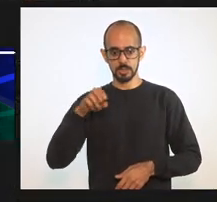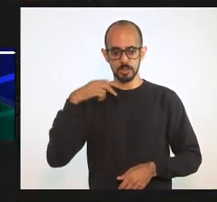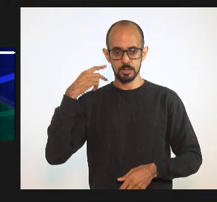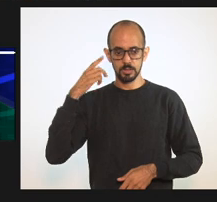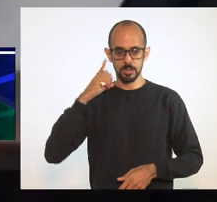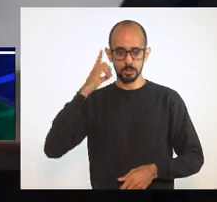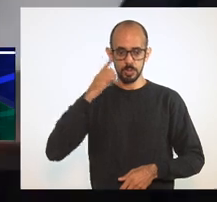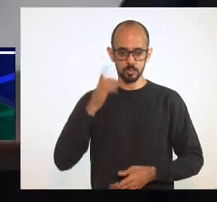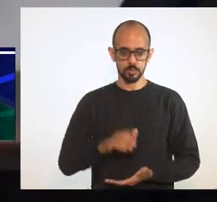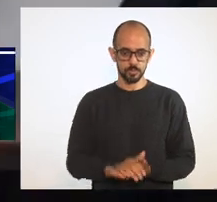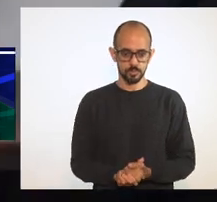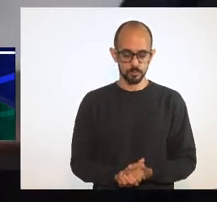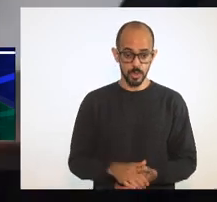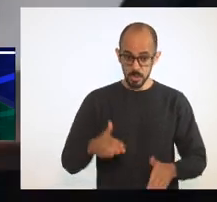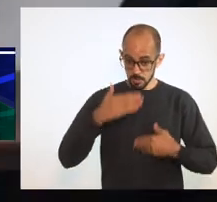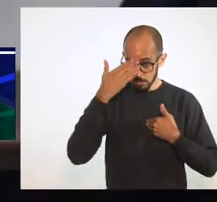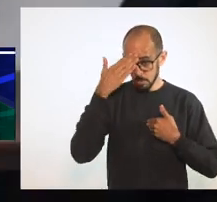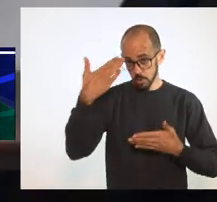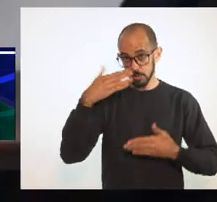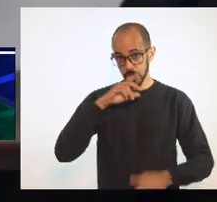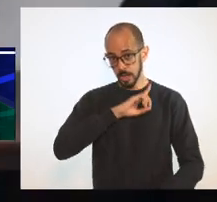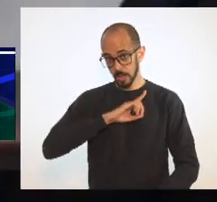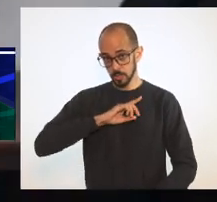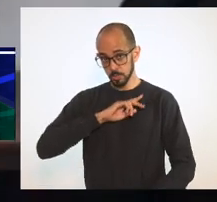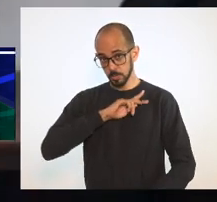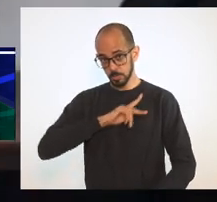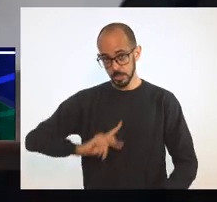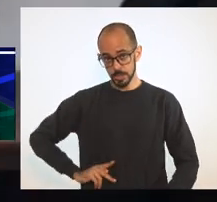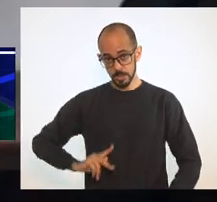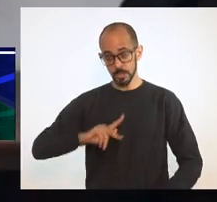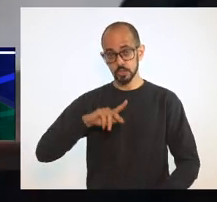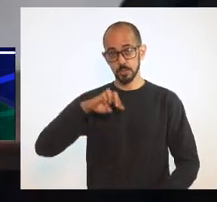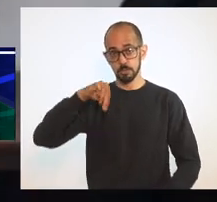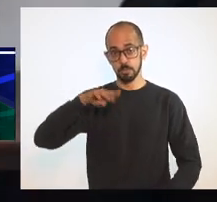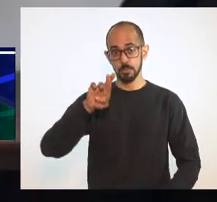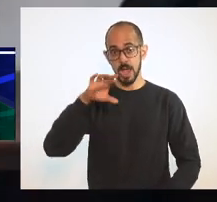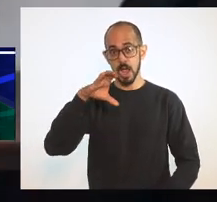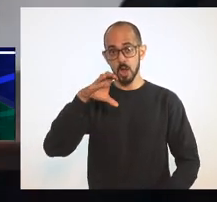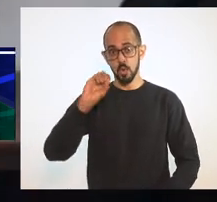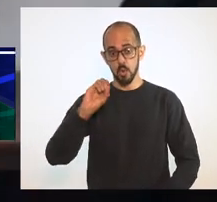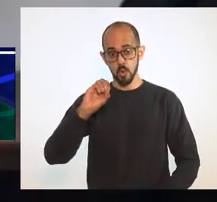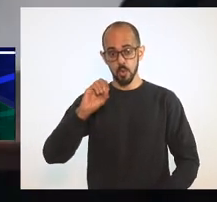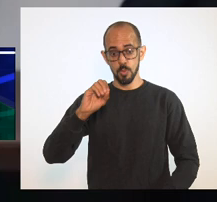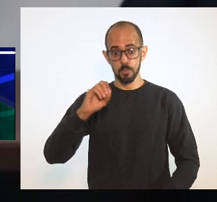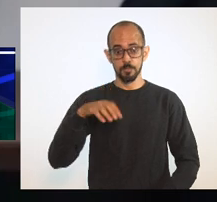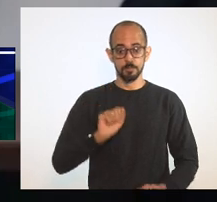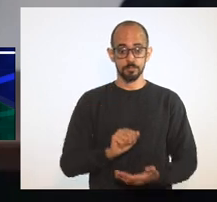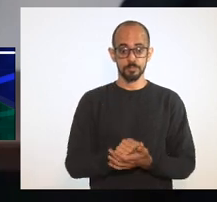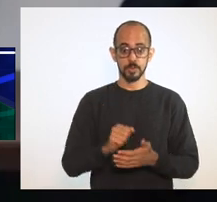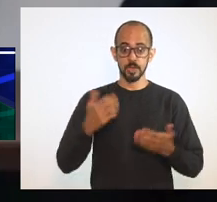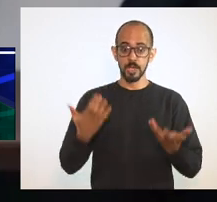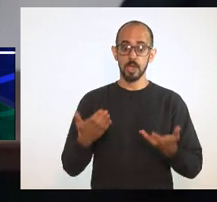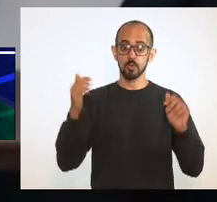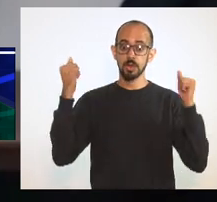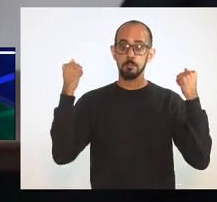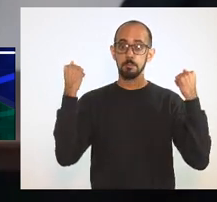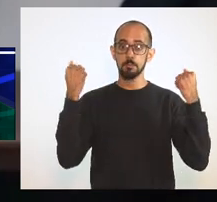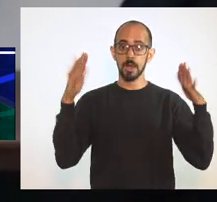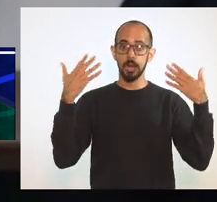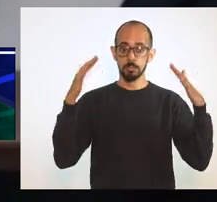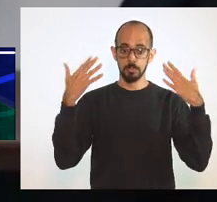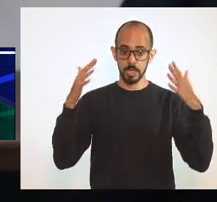Obrigado, presidente Márcio Pacheco. Eu, primeiramente, queria parabenizar o